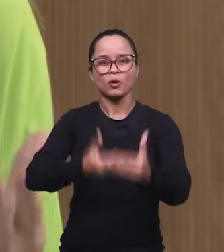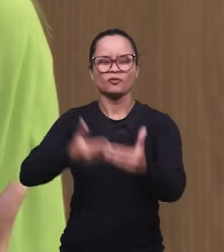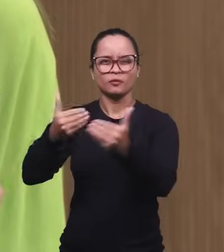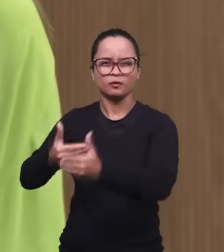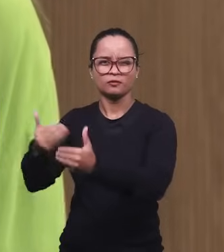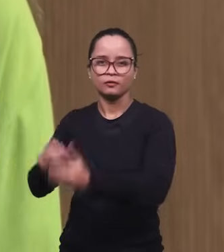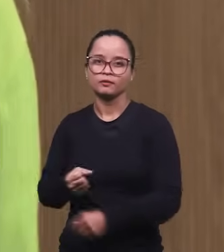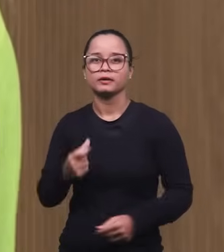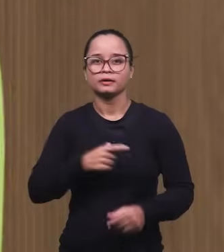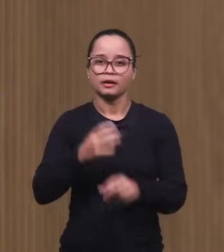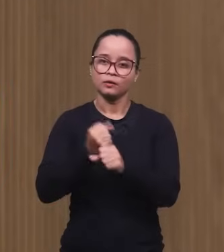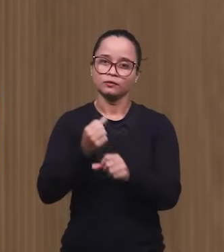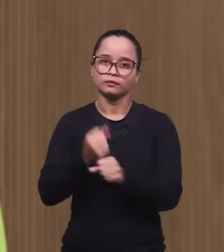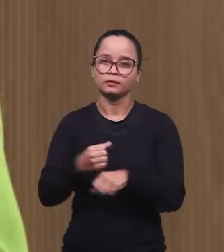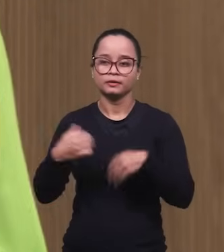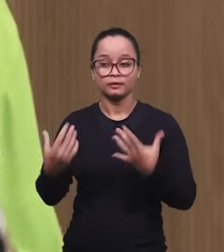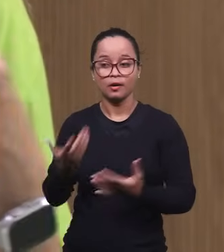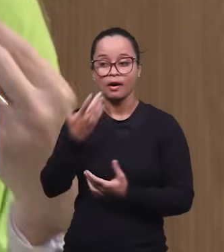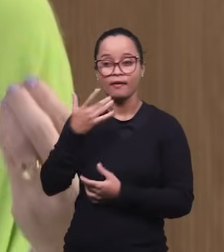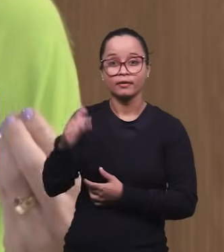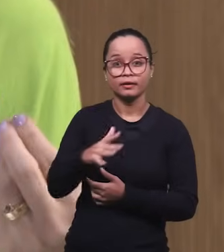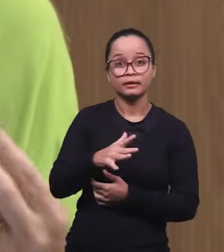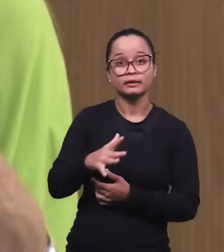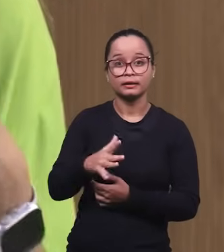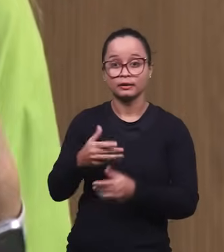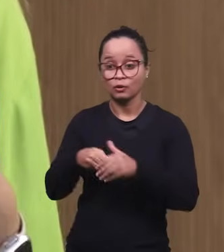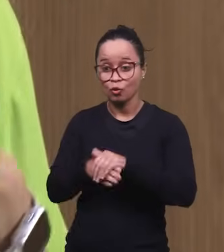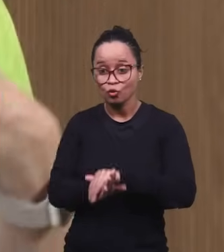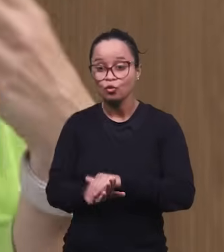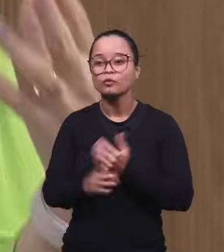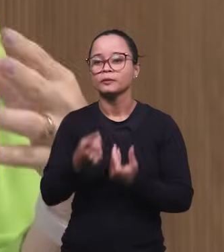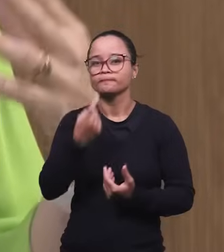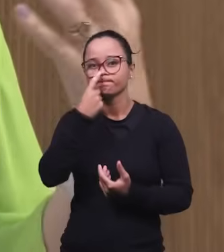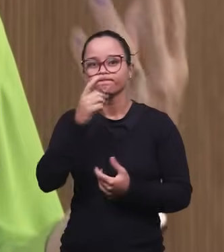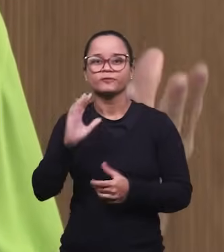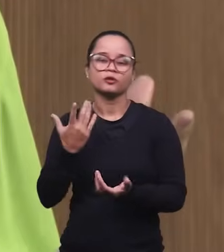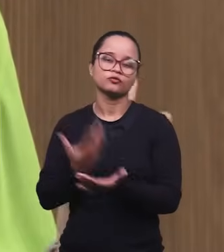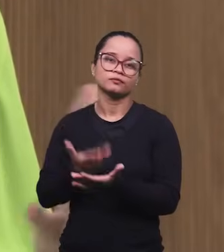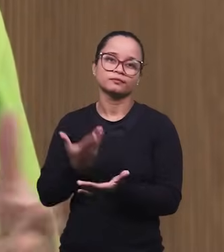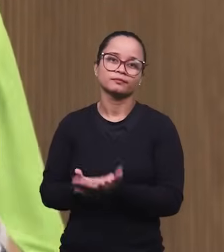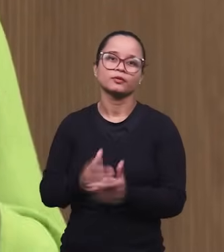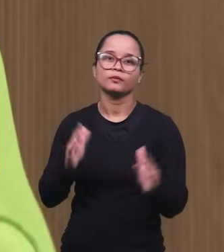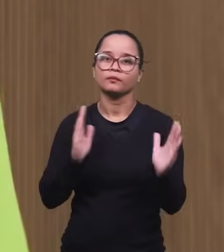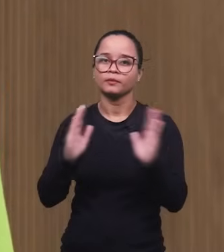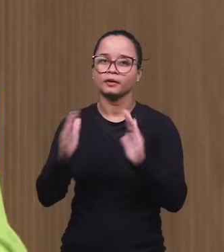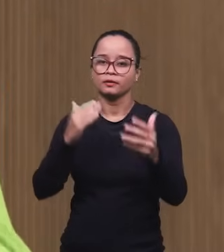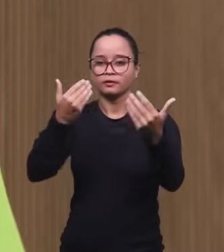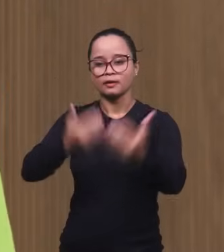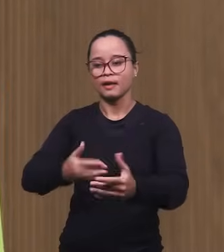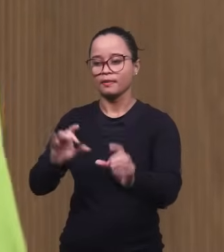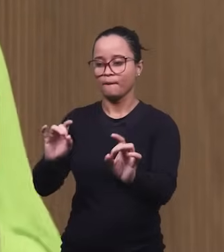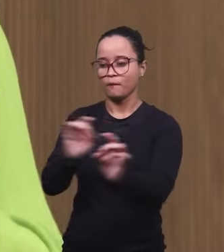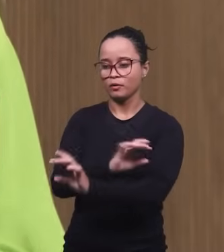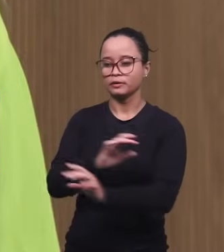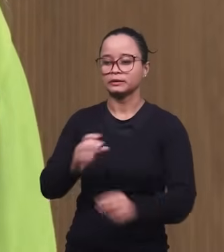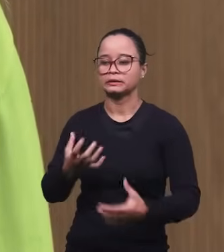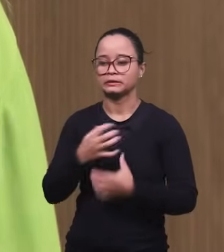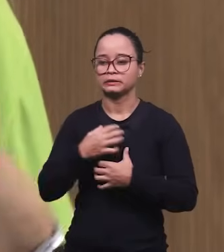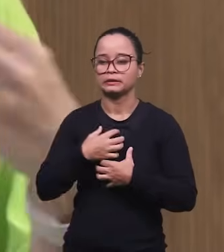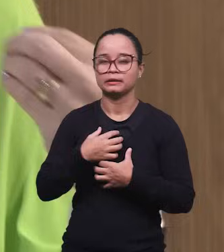ele é quantitativo. Então, uma criança que tem o hábito de estudo, quando chega o período de avaliação, ela já está mais